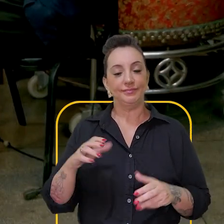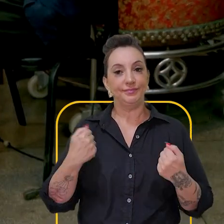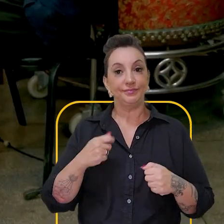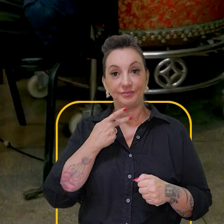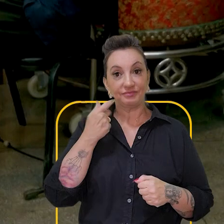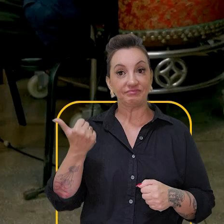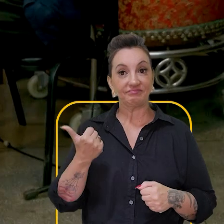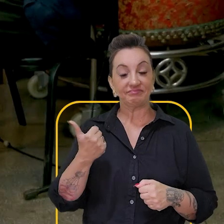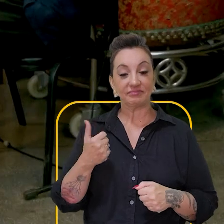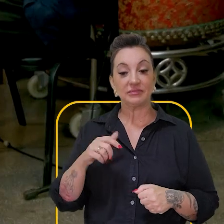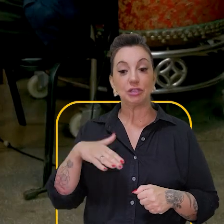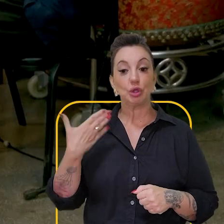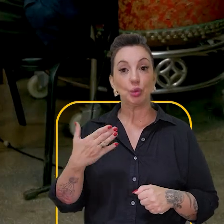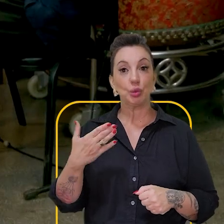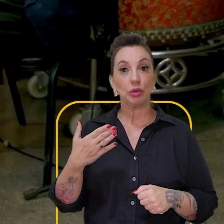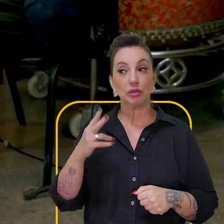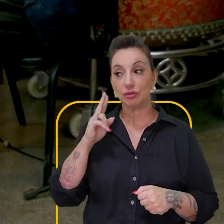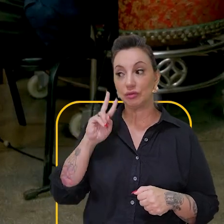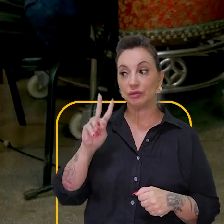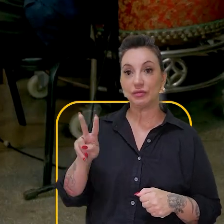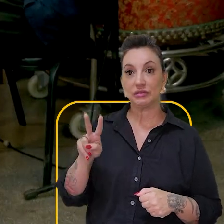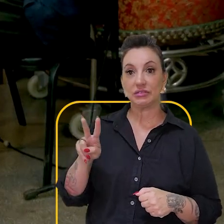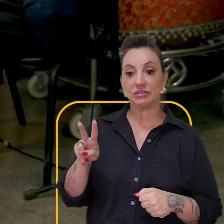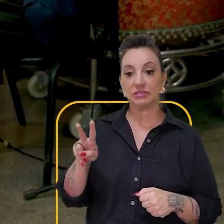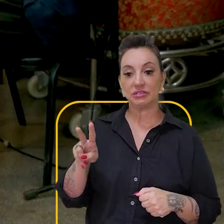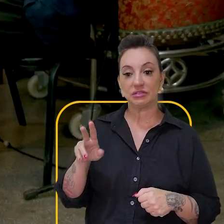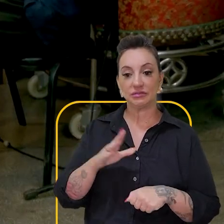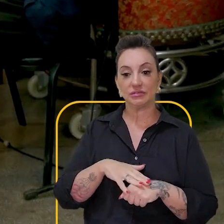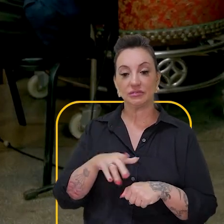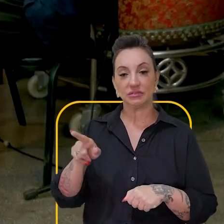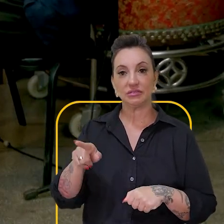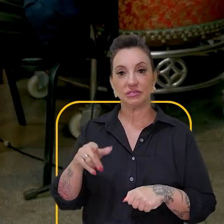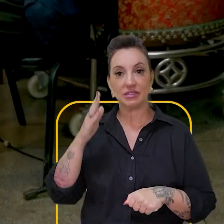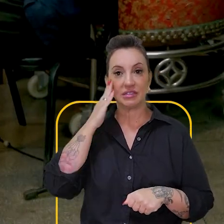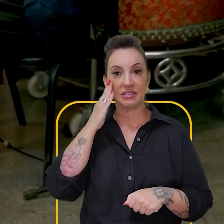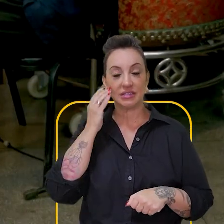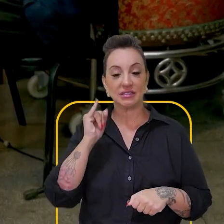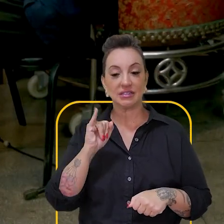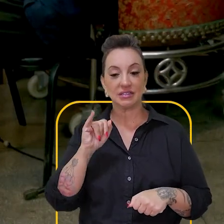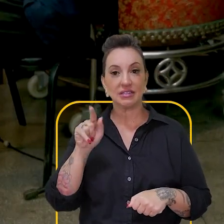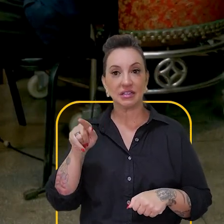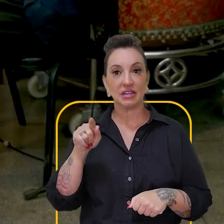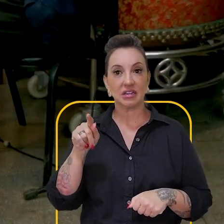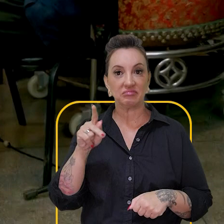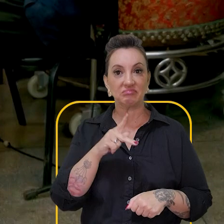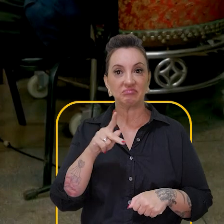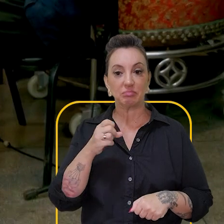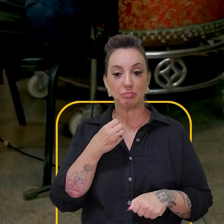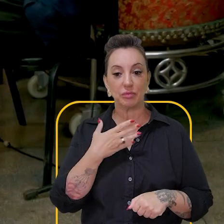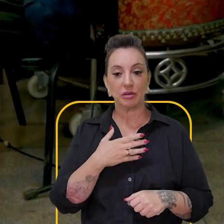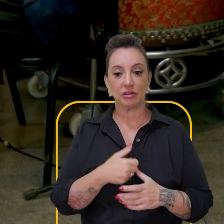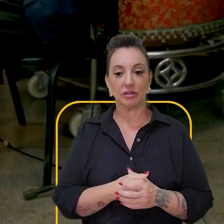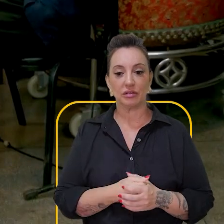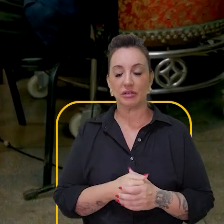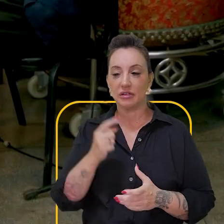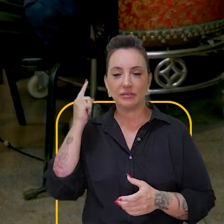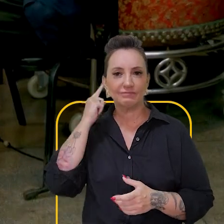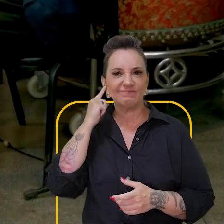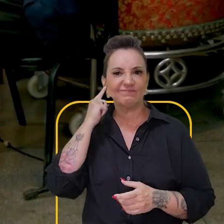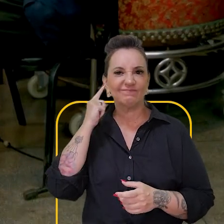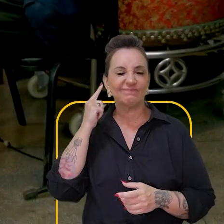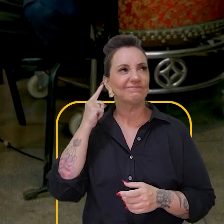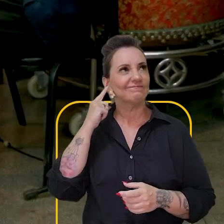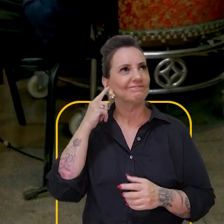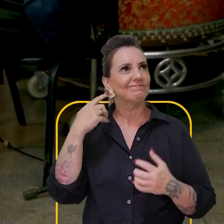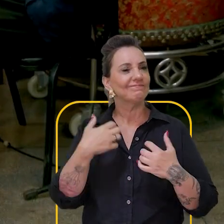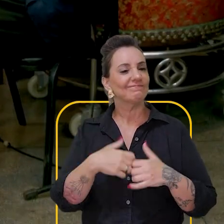bom E aí essa coisa ficou comigo assim muito muitos anos essa essa coisa que você falou da sabedoria rústica porque ele deu